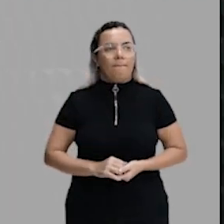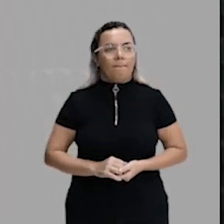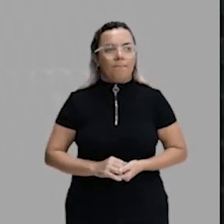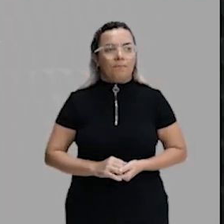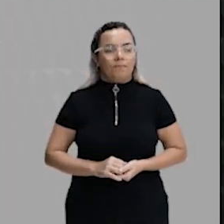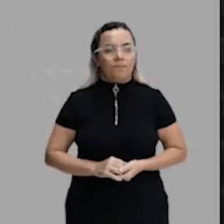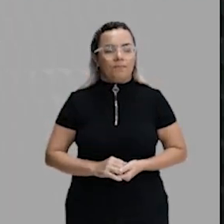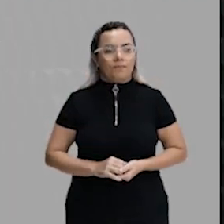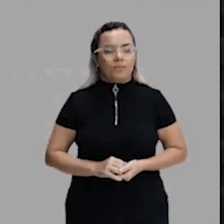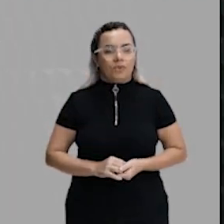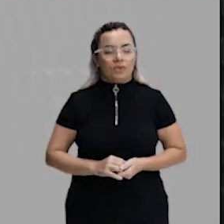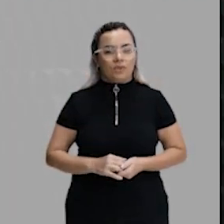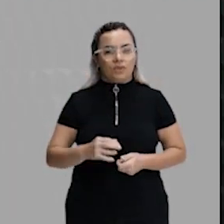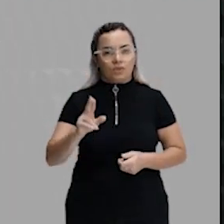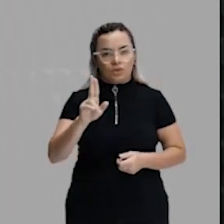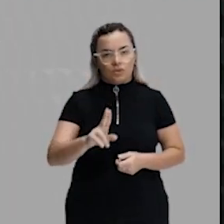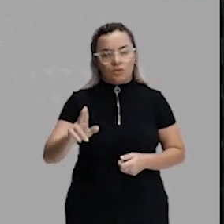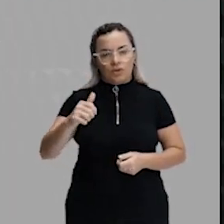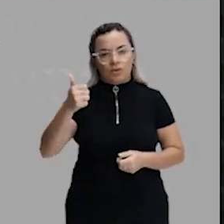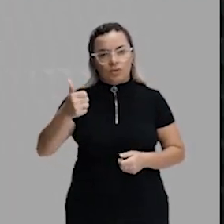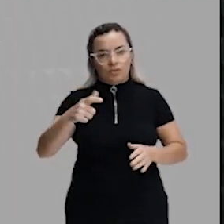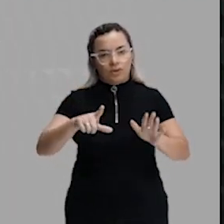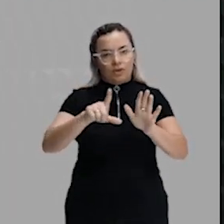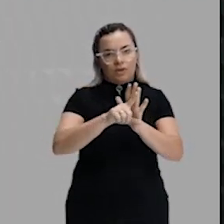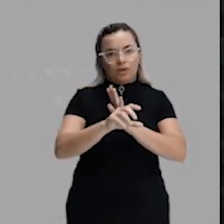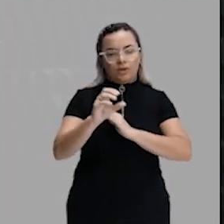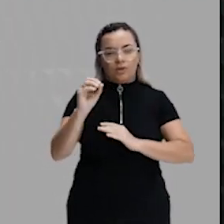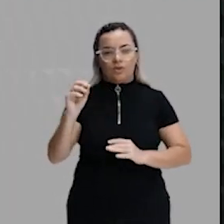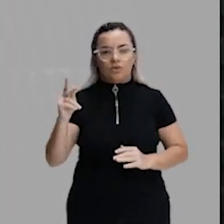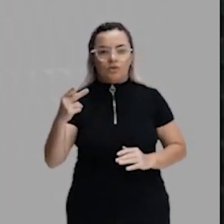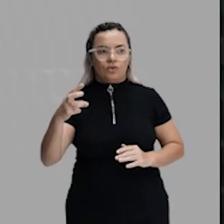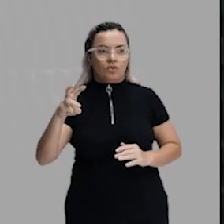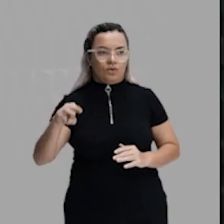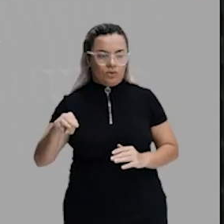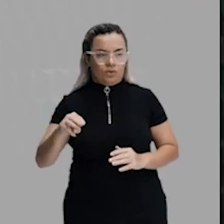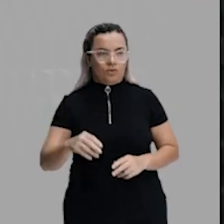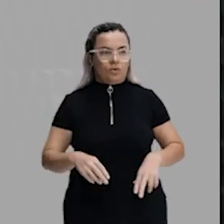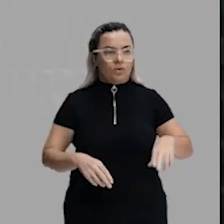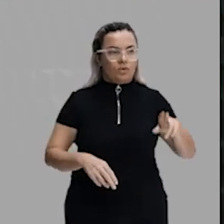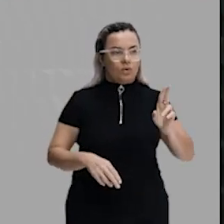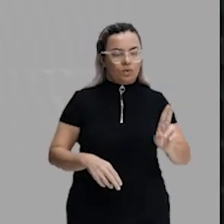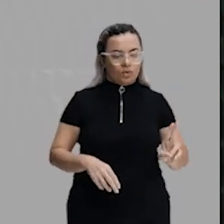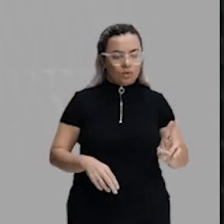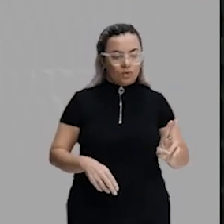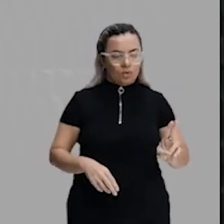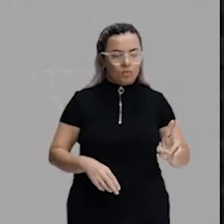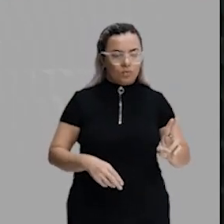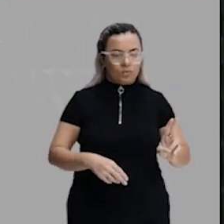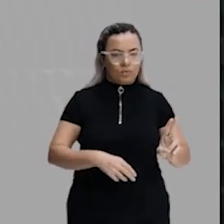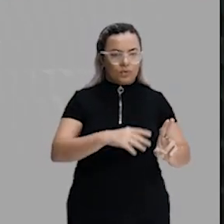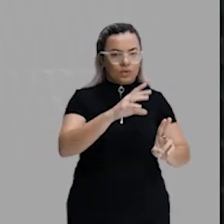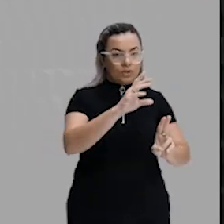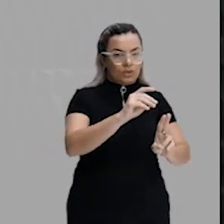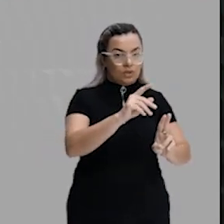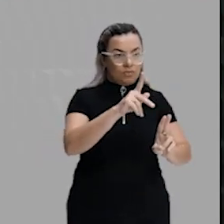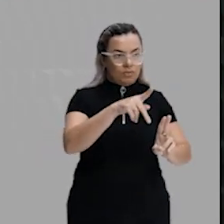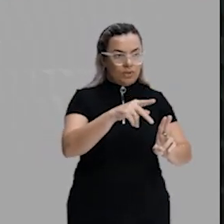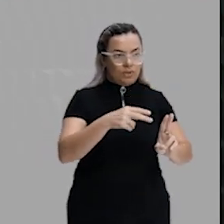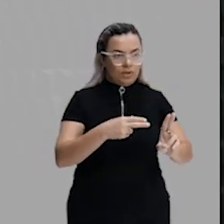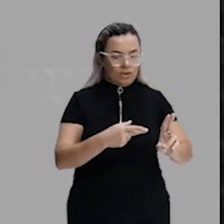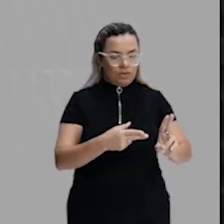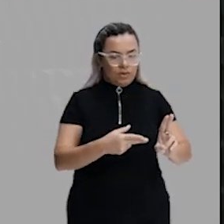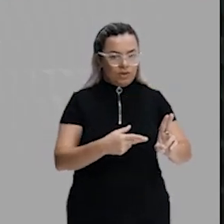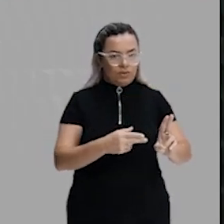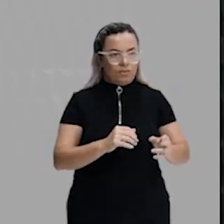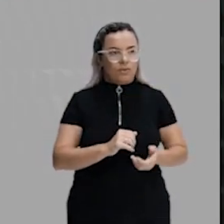é igual, esse U aqui, DDP, ele é igual ao resistor